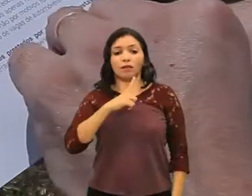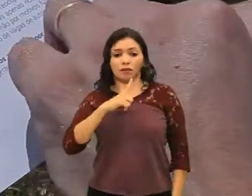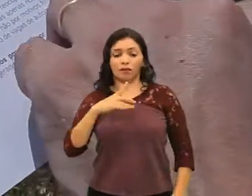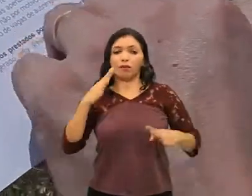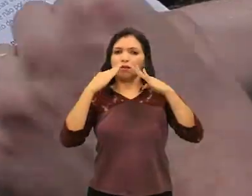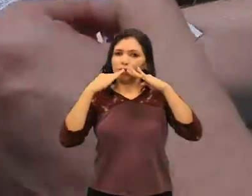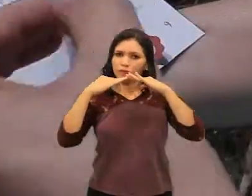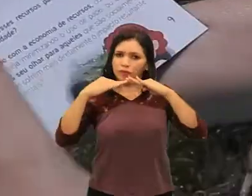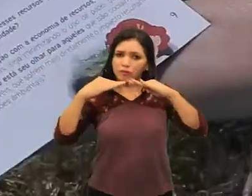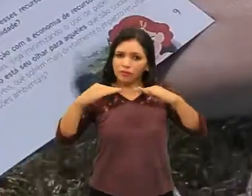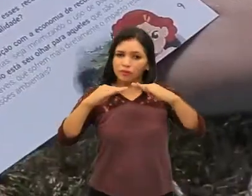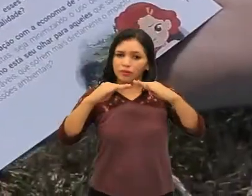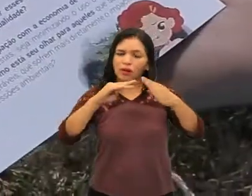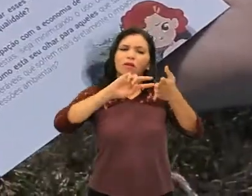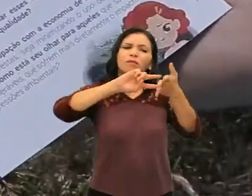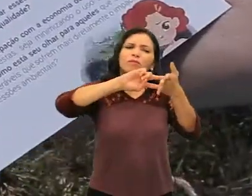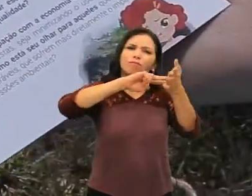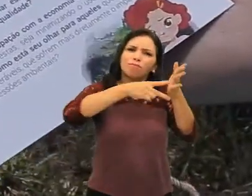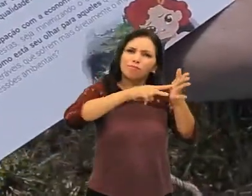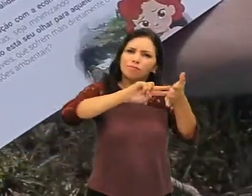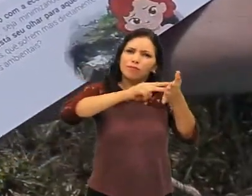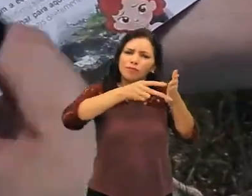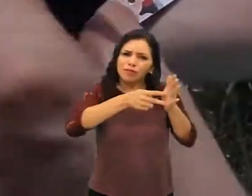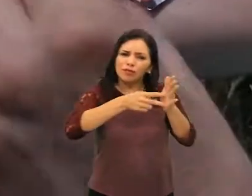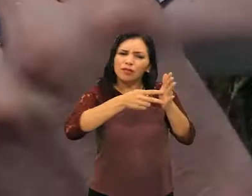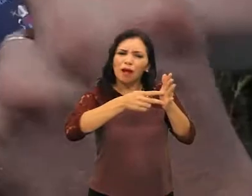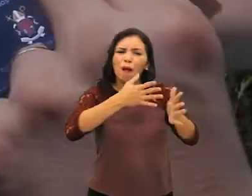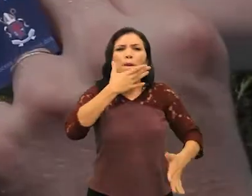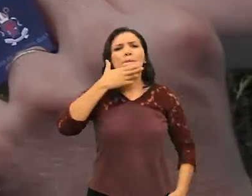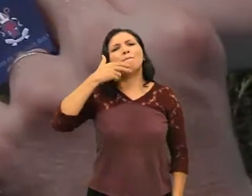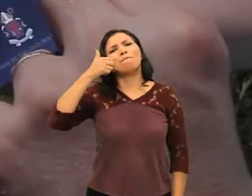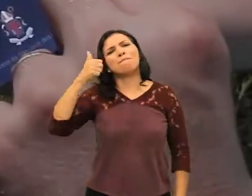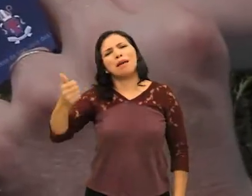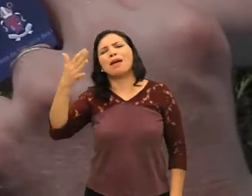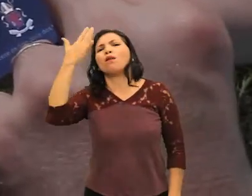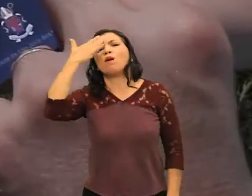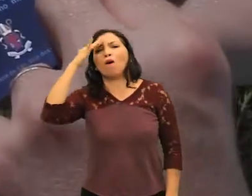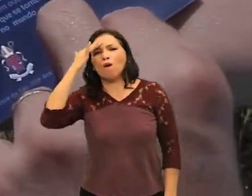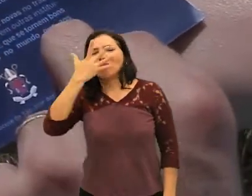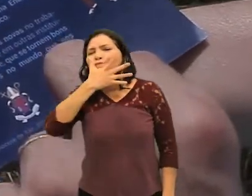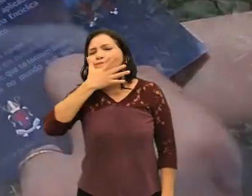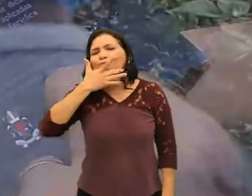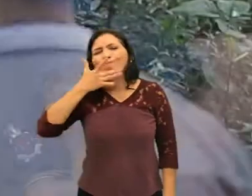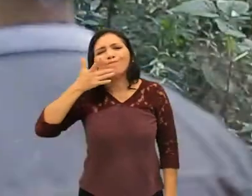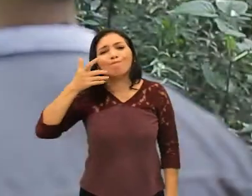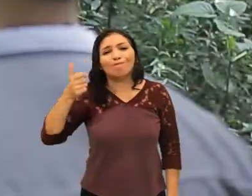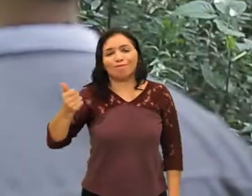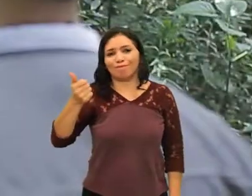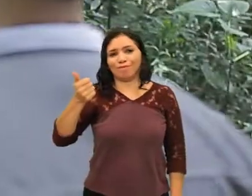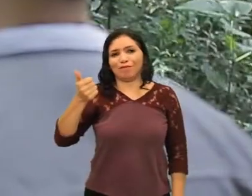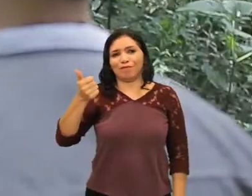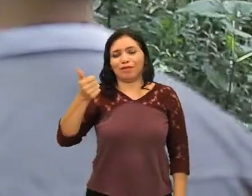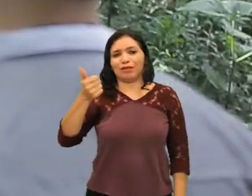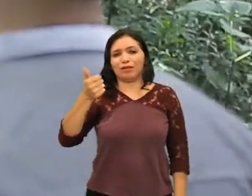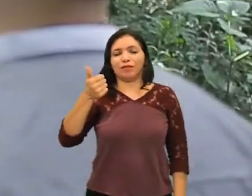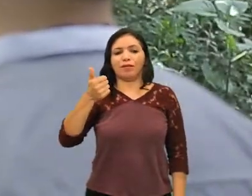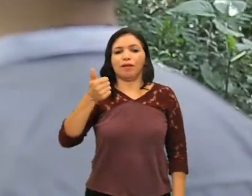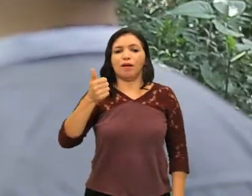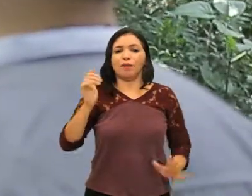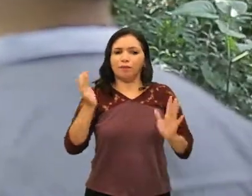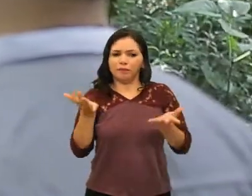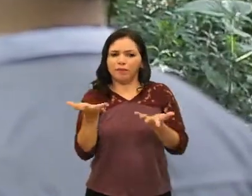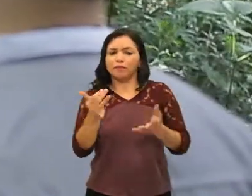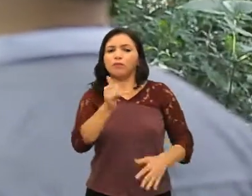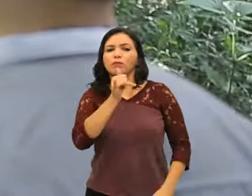missão de traduzir, né, de uma forma de mais fácil entendimento a carta encíclica. Nessa questão dos resíduos,